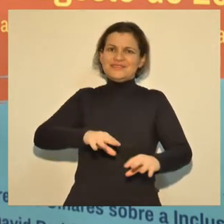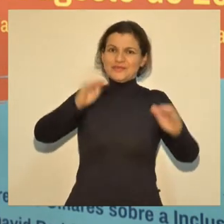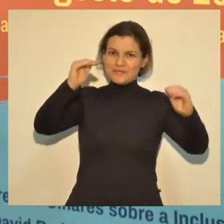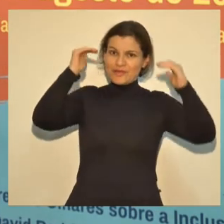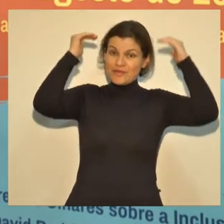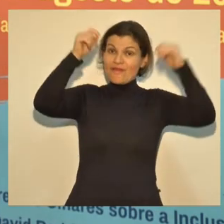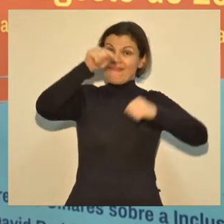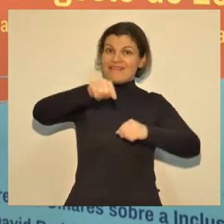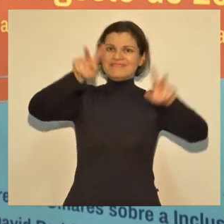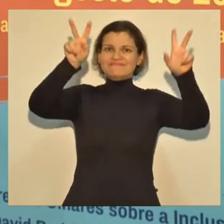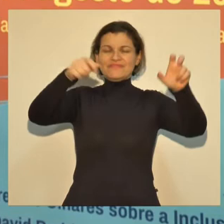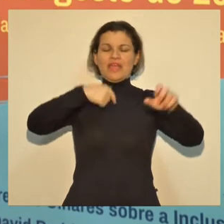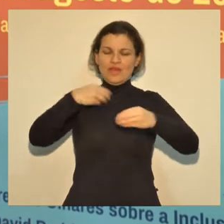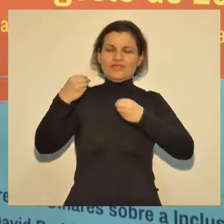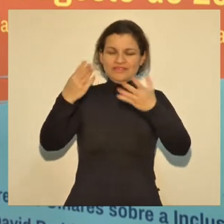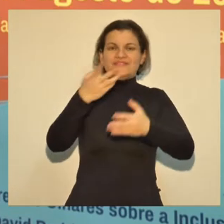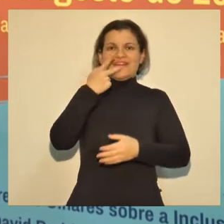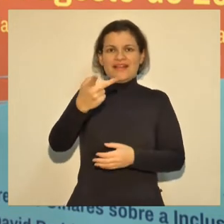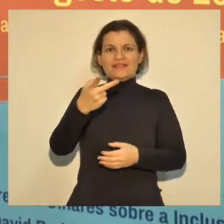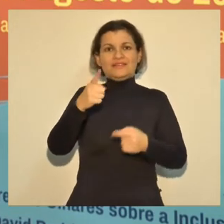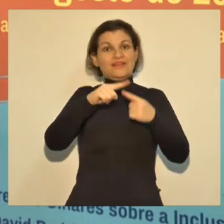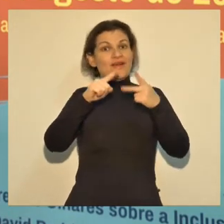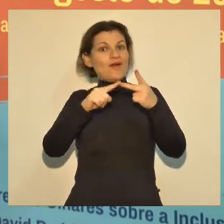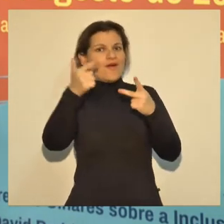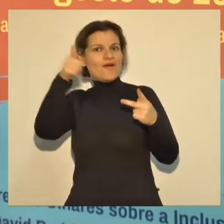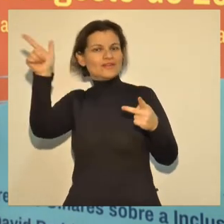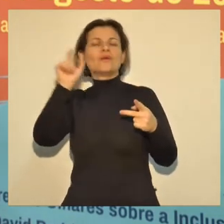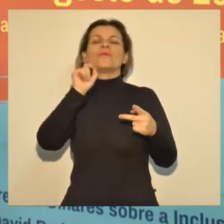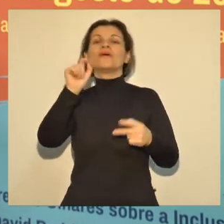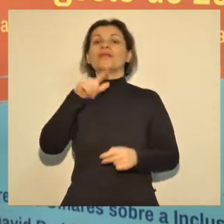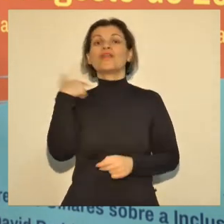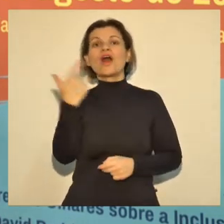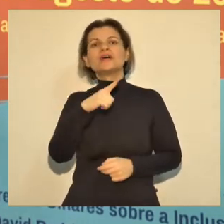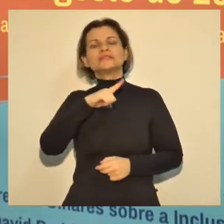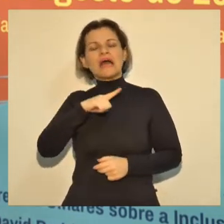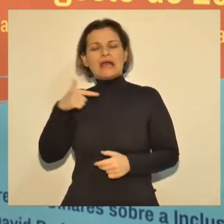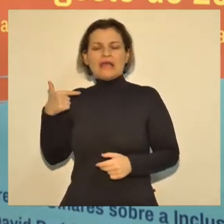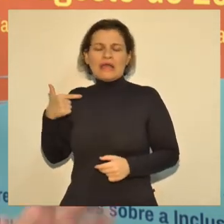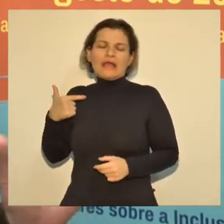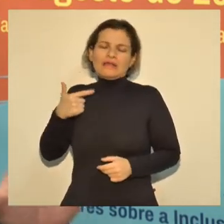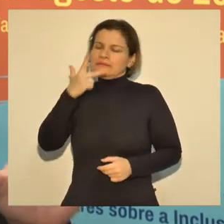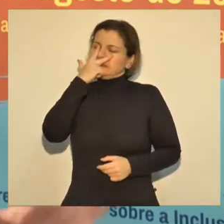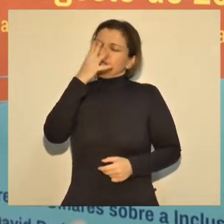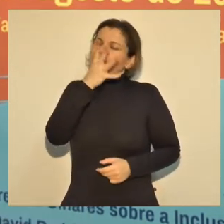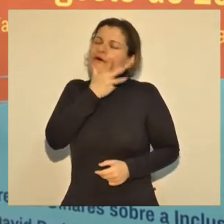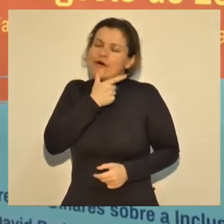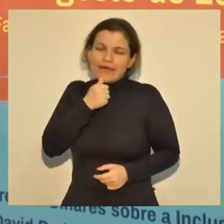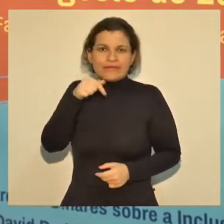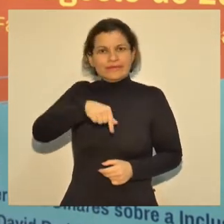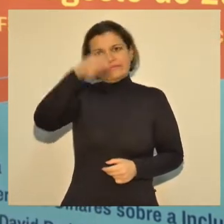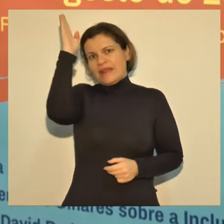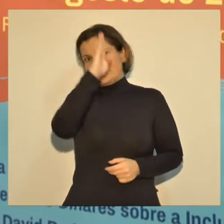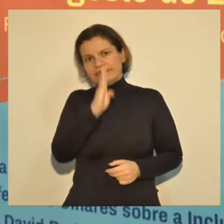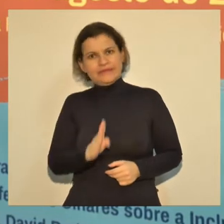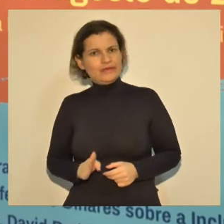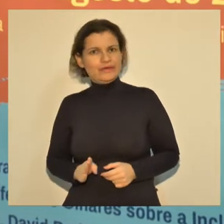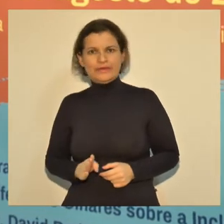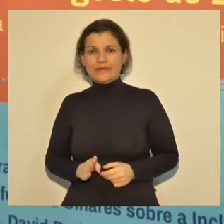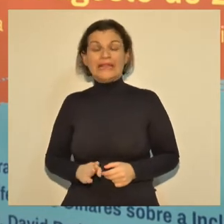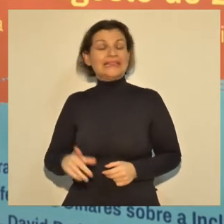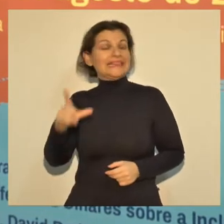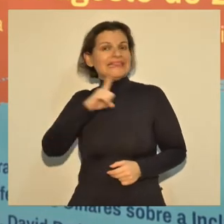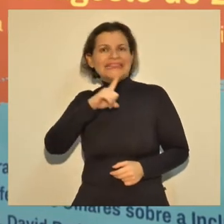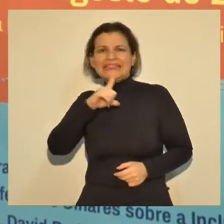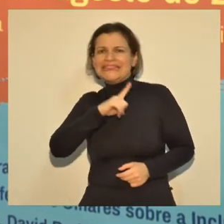das questões que eu trago aqui. A outra questão é que nós estamos ainda um pouco longe, no Brasil todo,